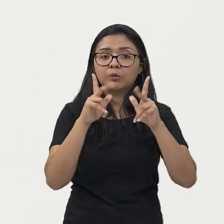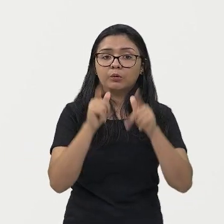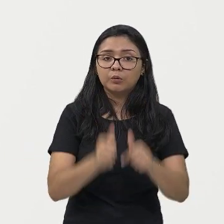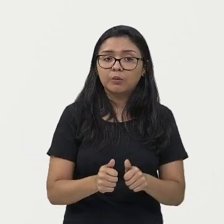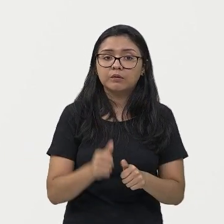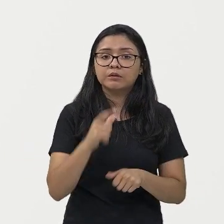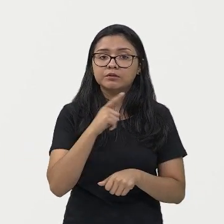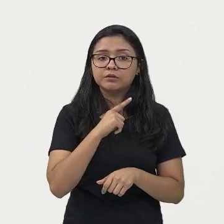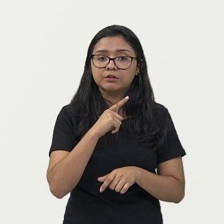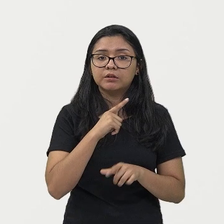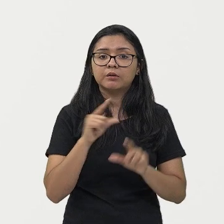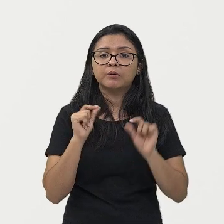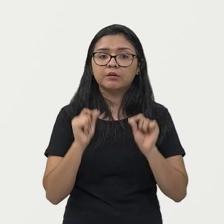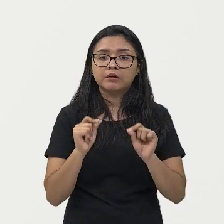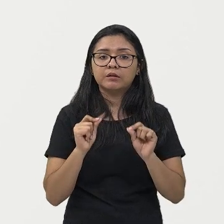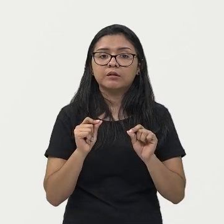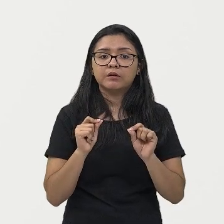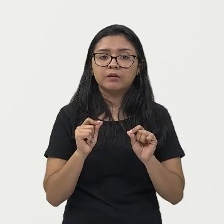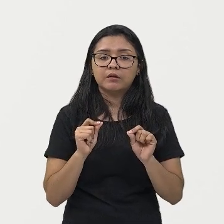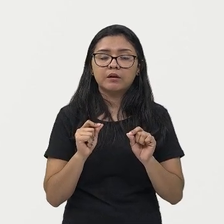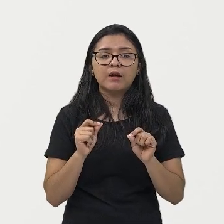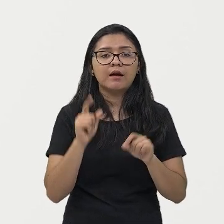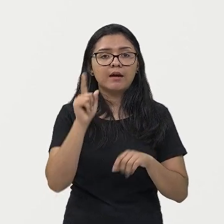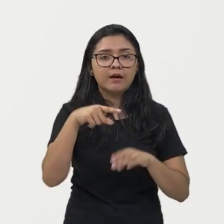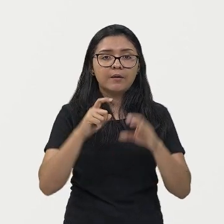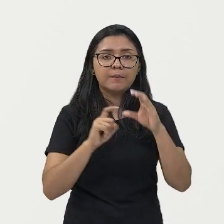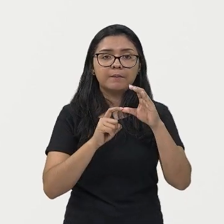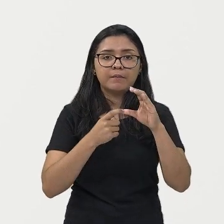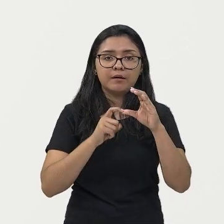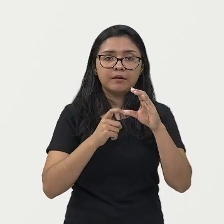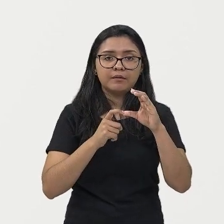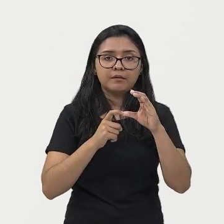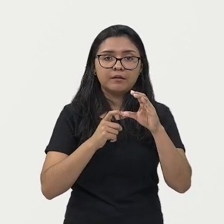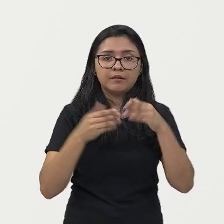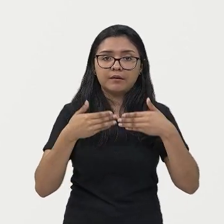dizendo que ela é uma cadeia carbônica